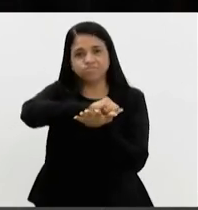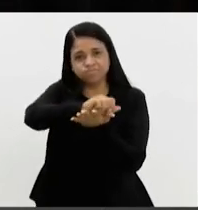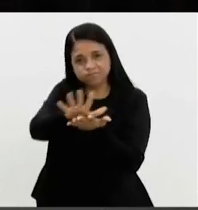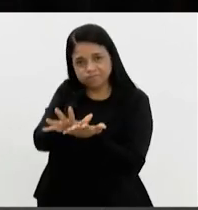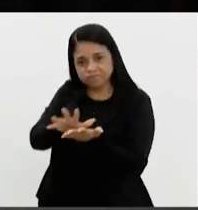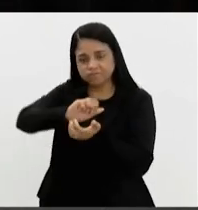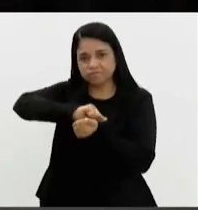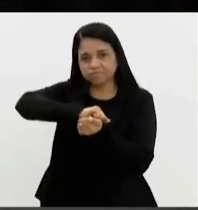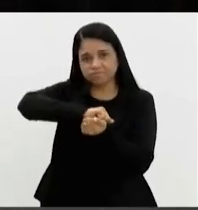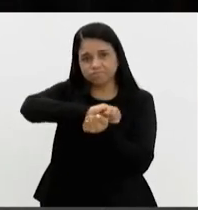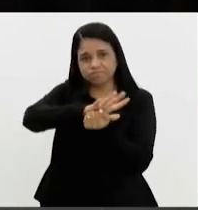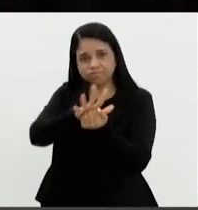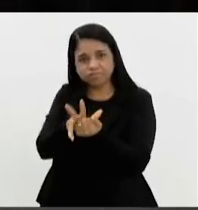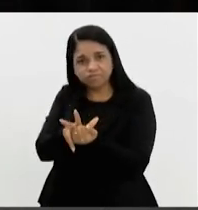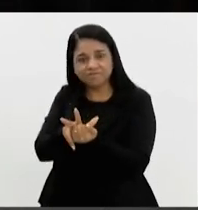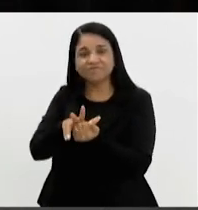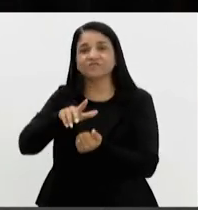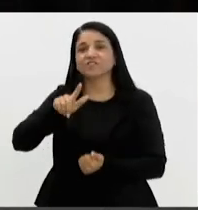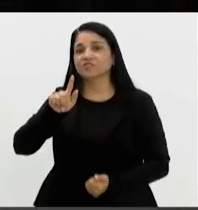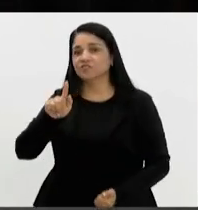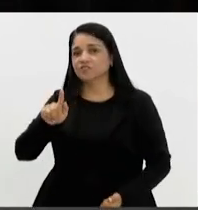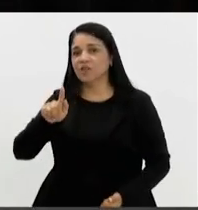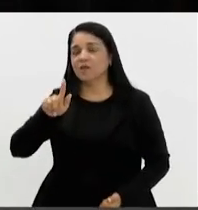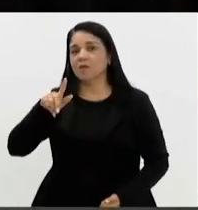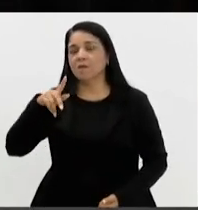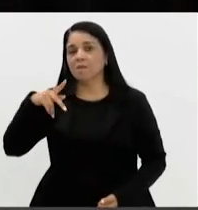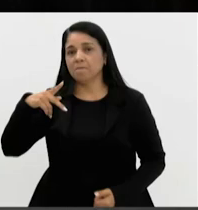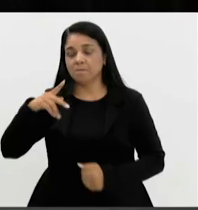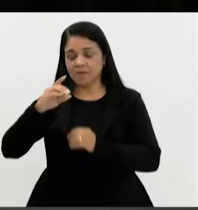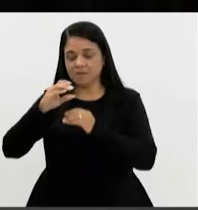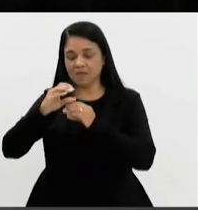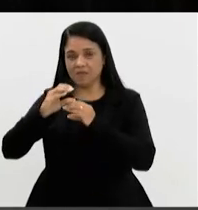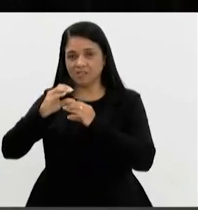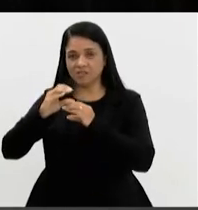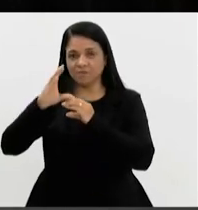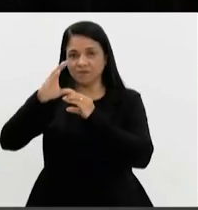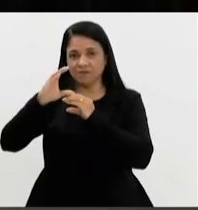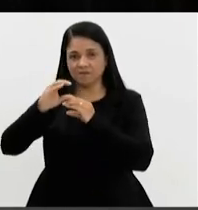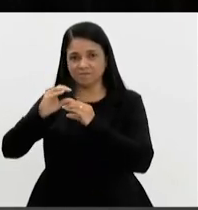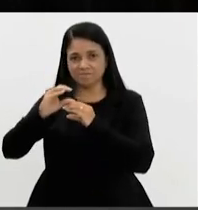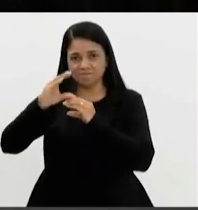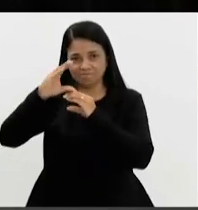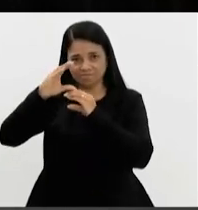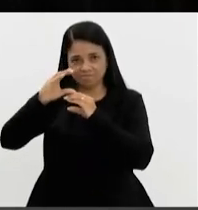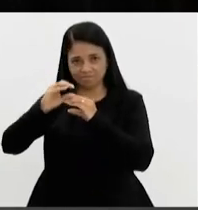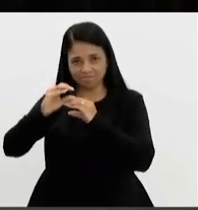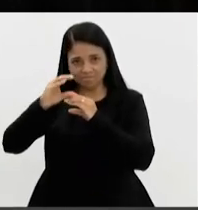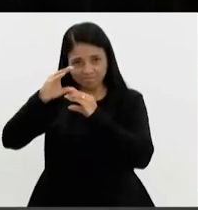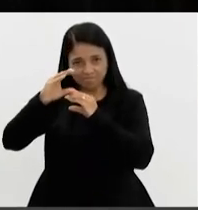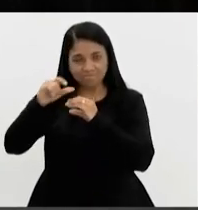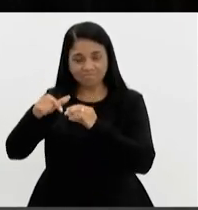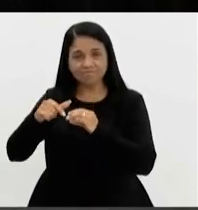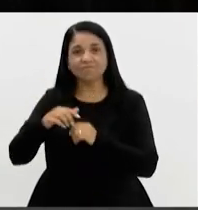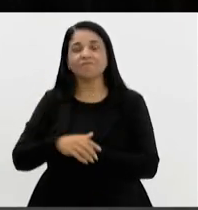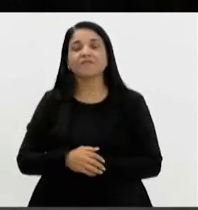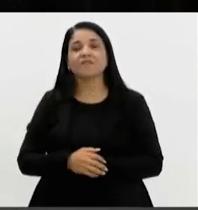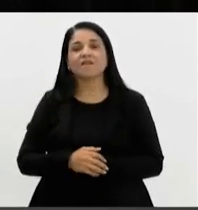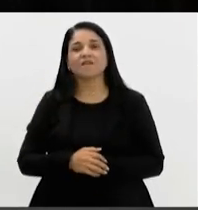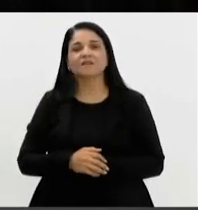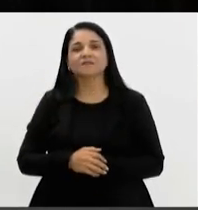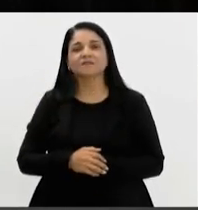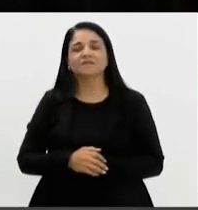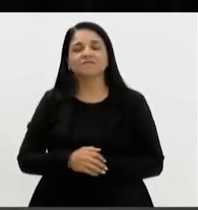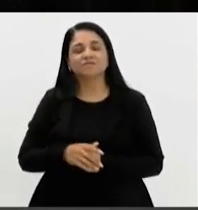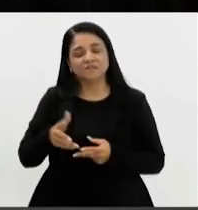e essa tecnologia ela é muito impactante Porque além dela ser eh